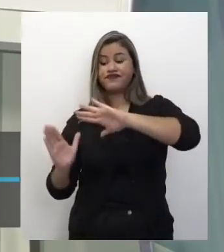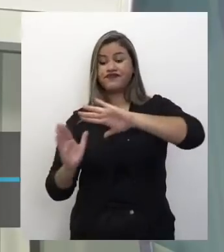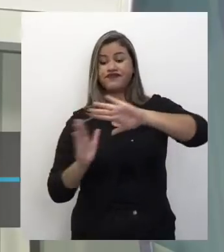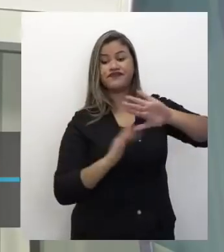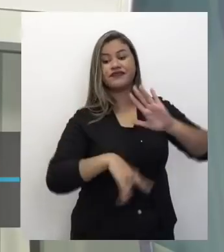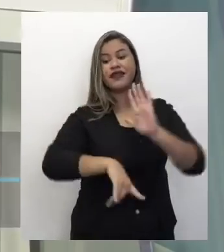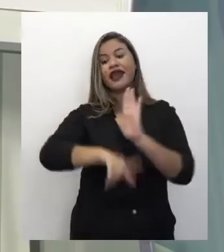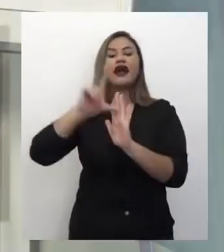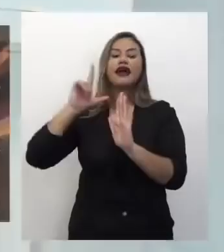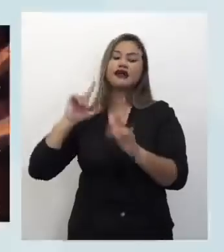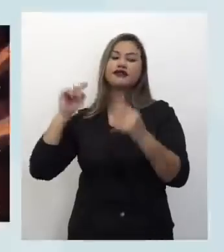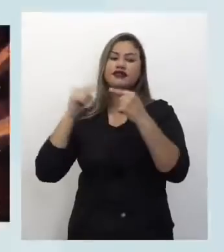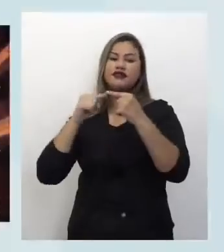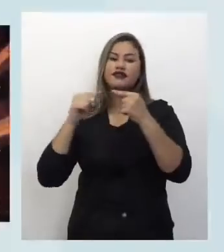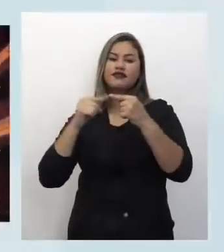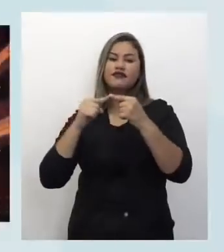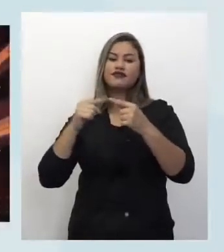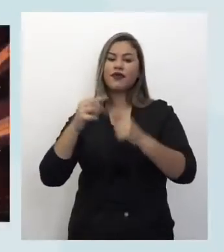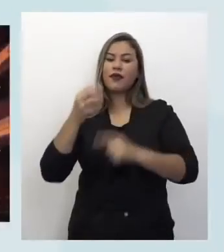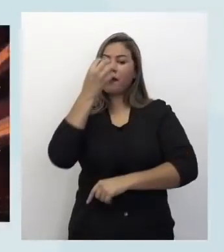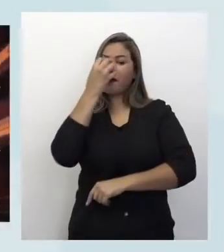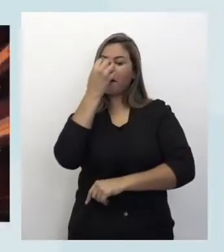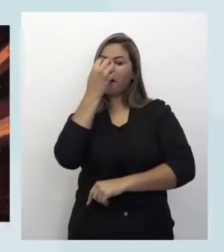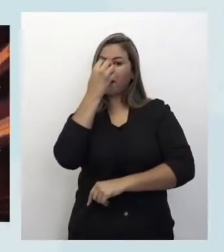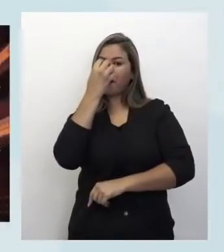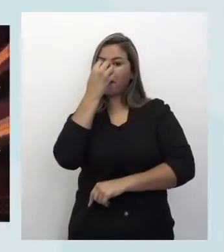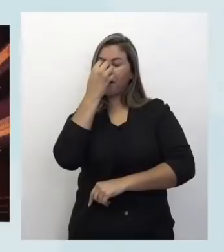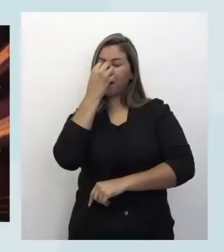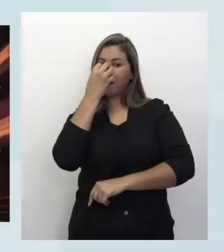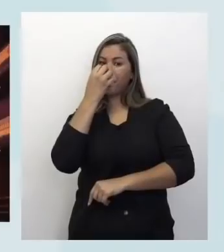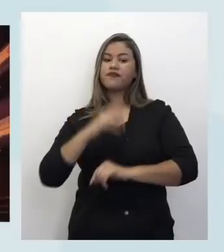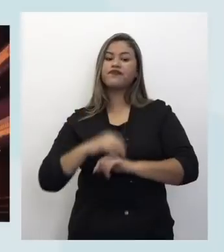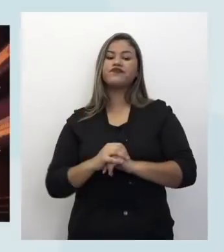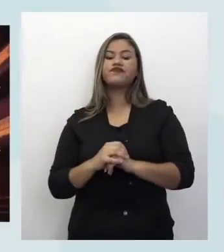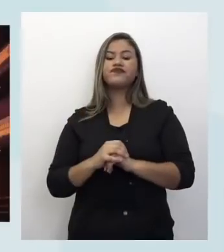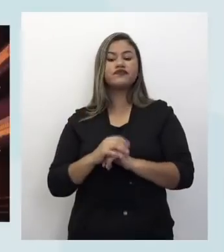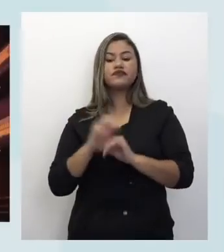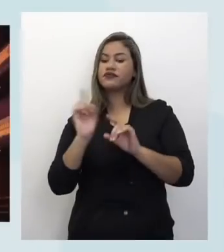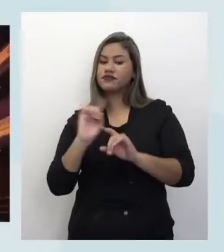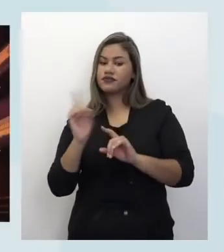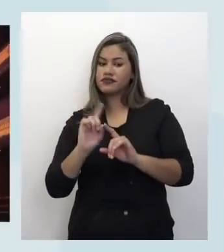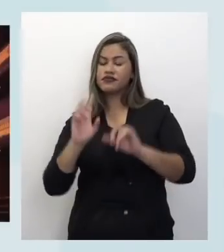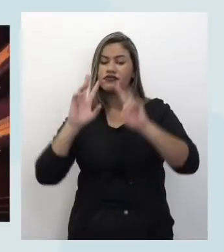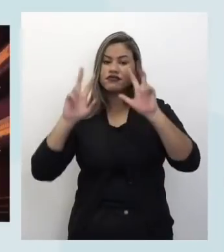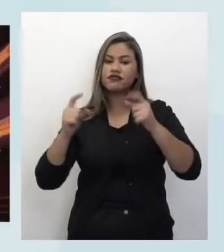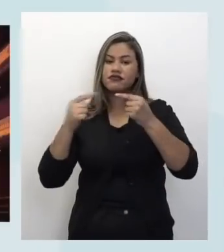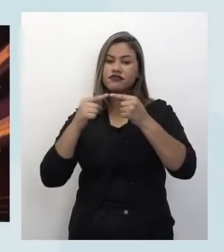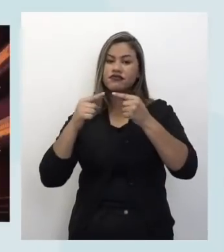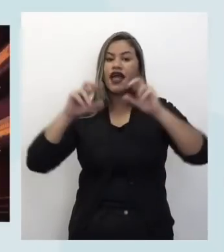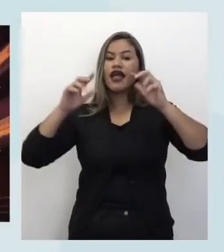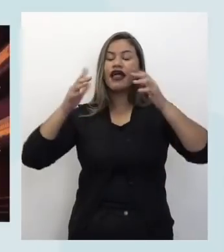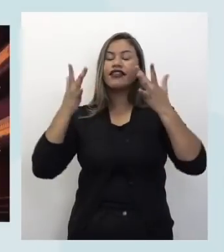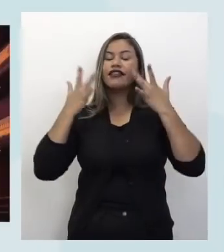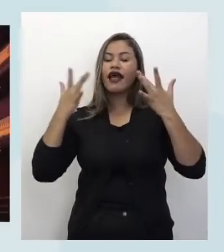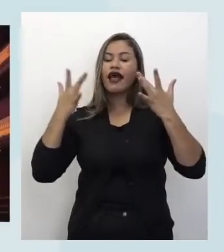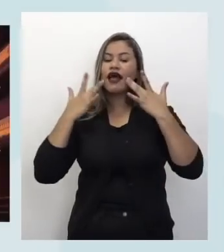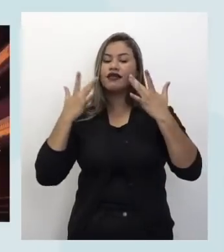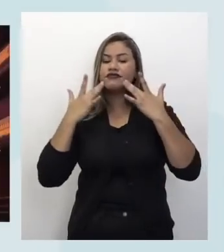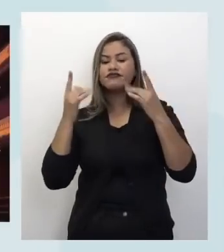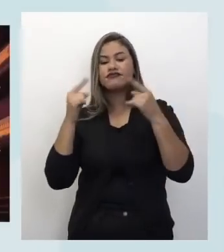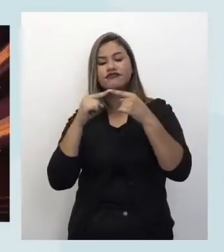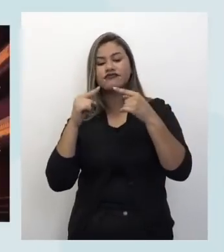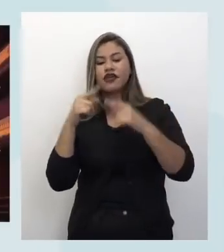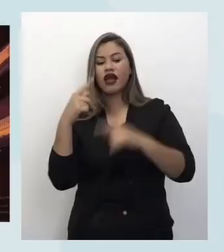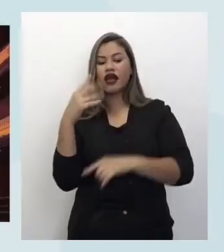palavra teatro vem do grego teatron, que significa panorama, lugar de onde se vê. Ou seja, um lugar em